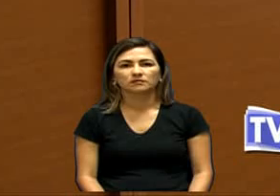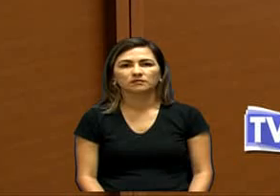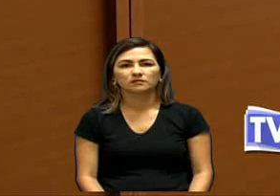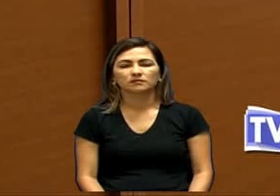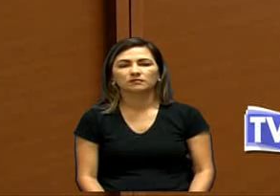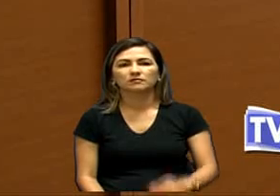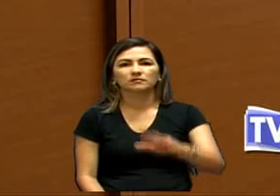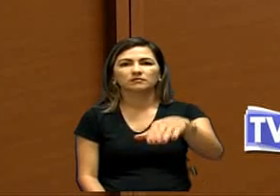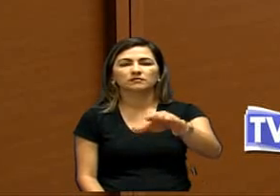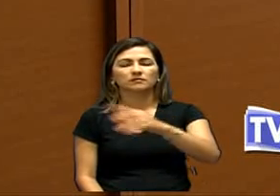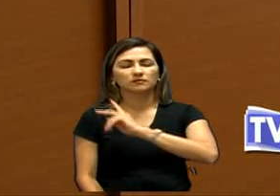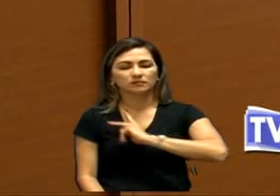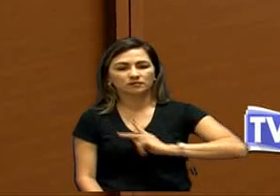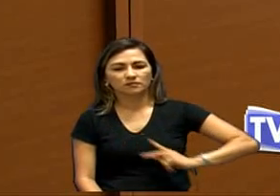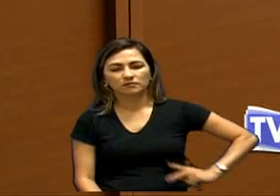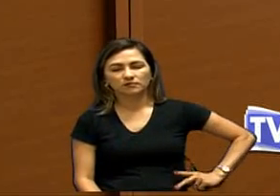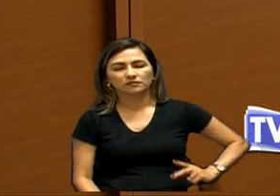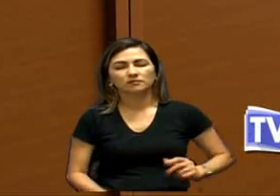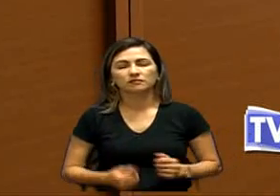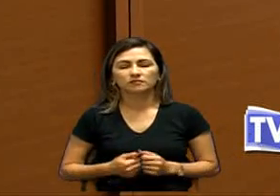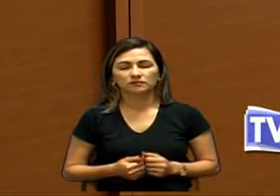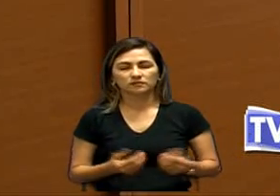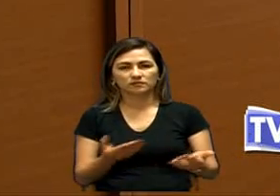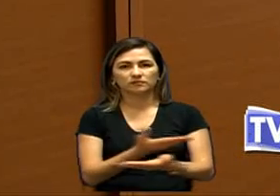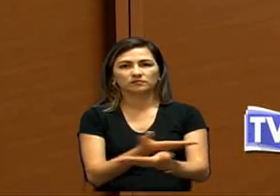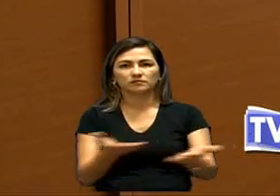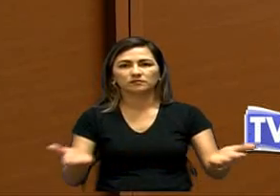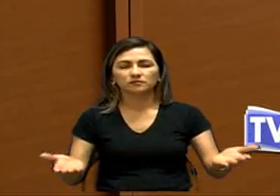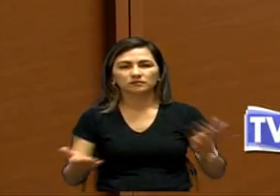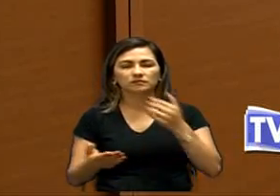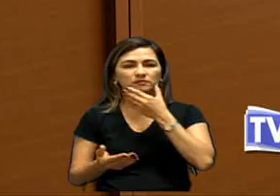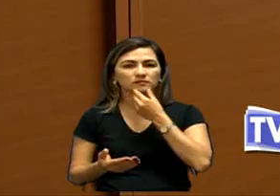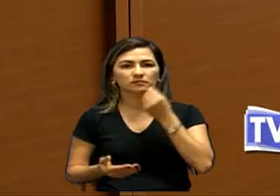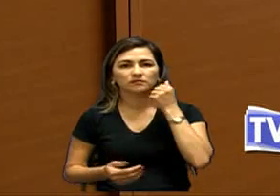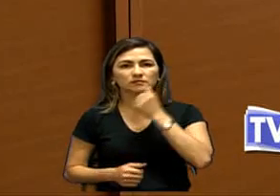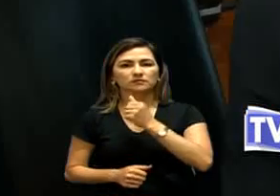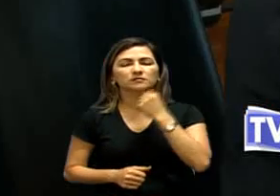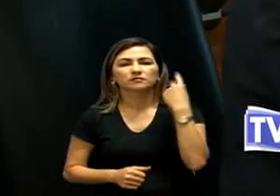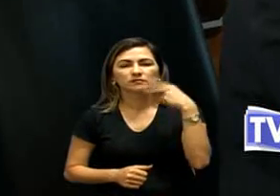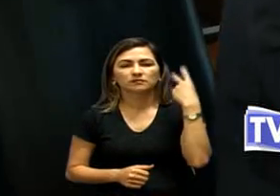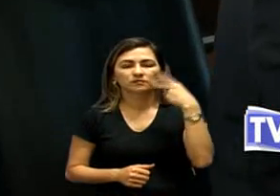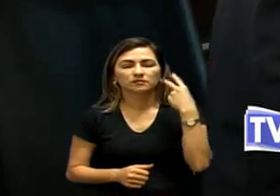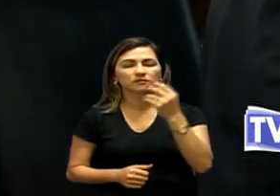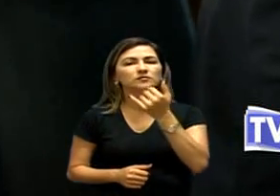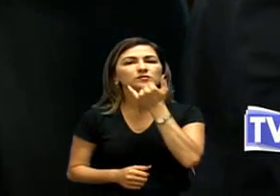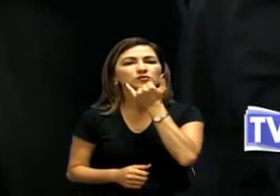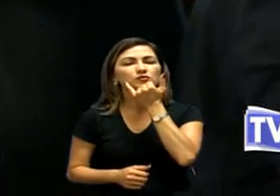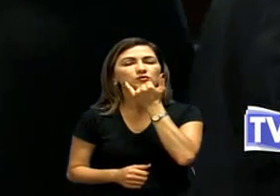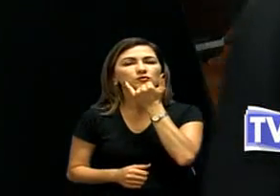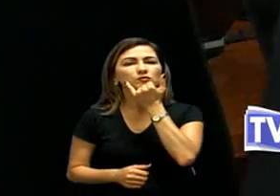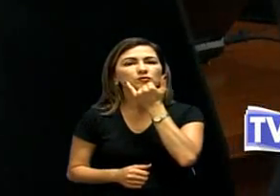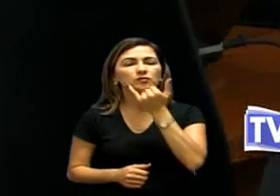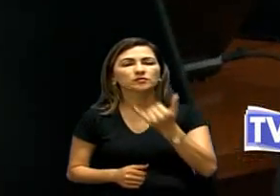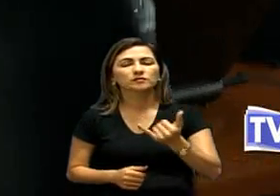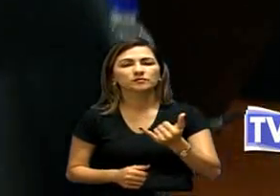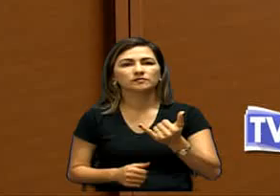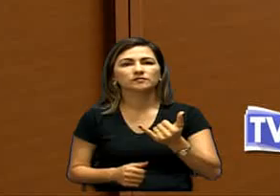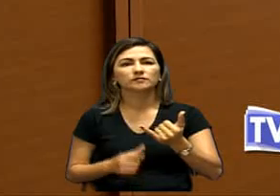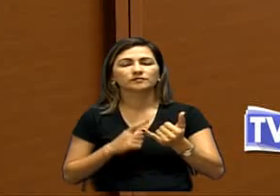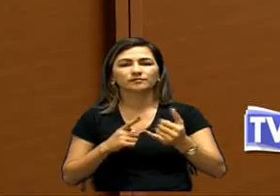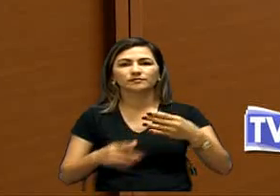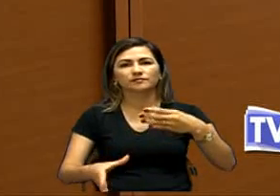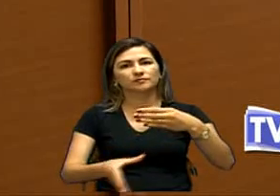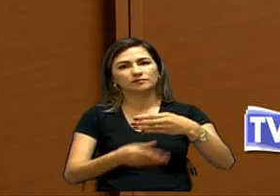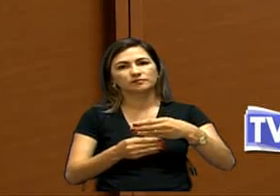Senhor presidente, senhores vereadores, senhoras vereadoras, Vanderlei, todos... desculpa, comi bro aqui as emendas, tem emendas aqui,